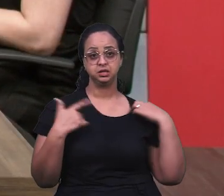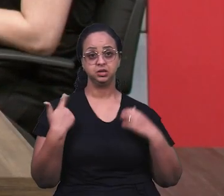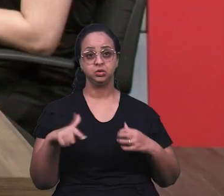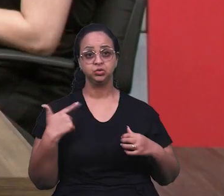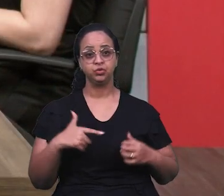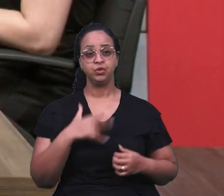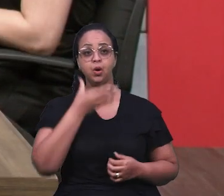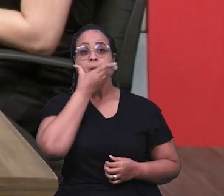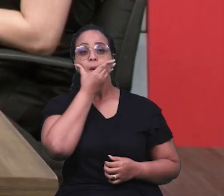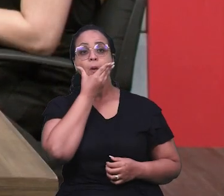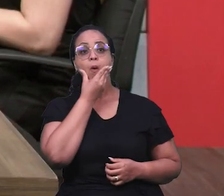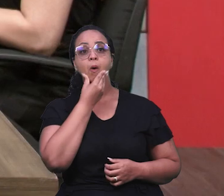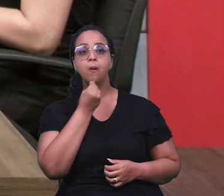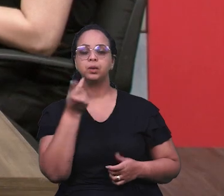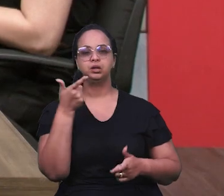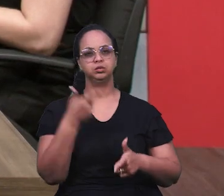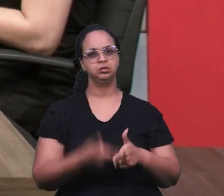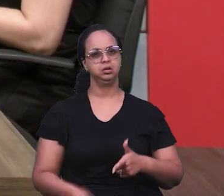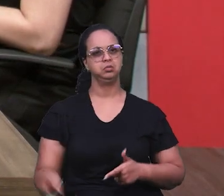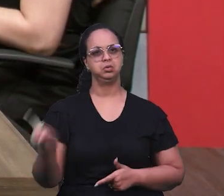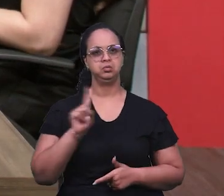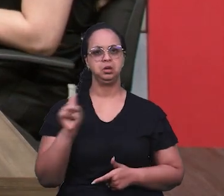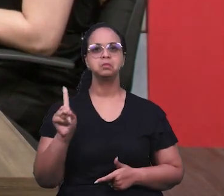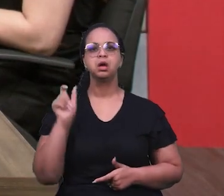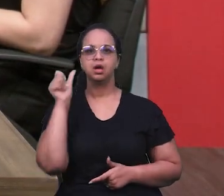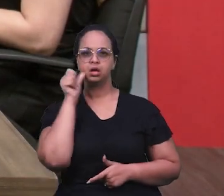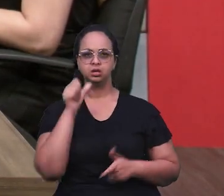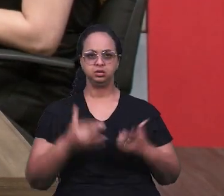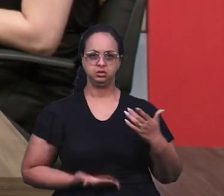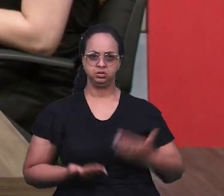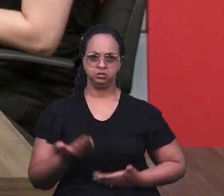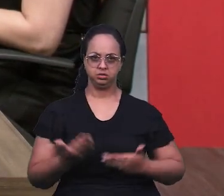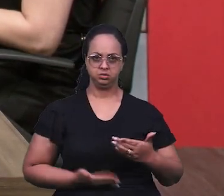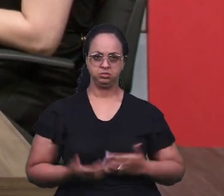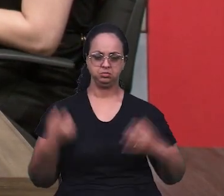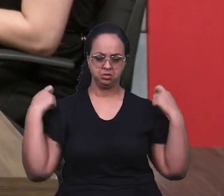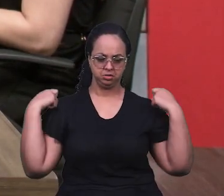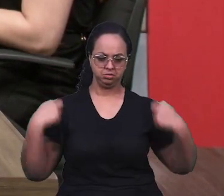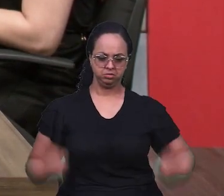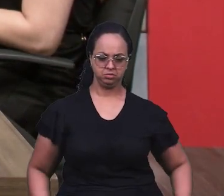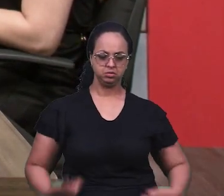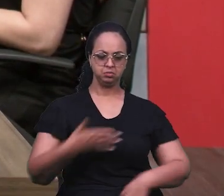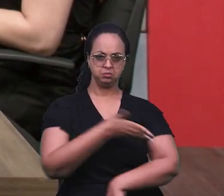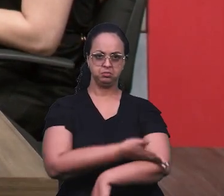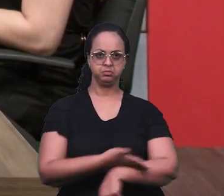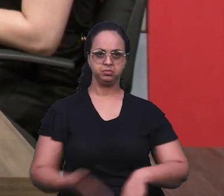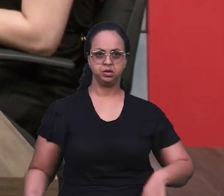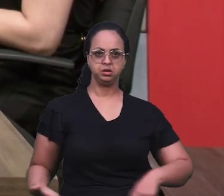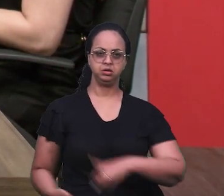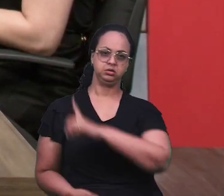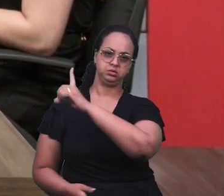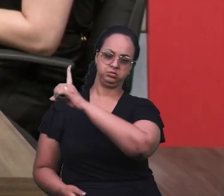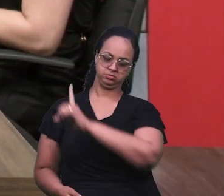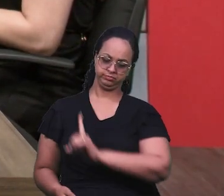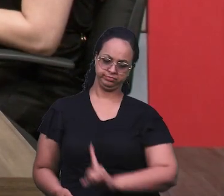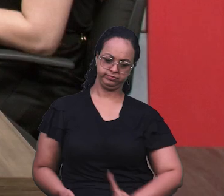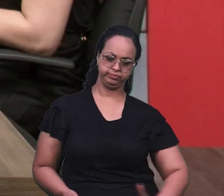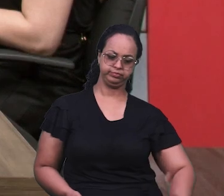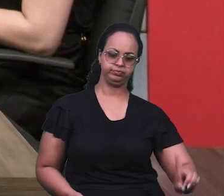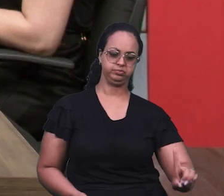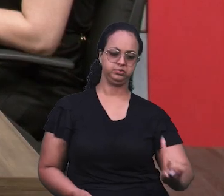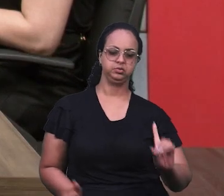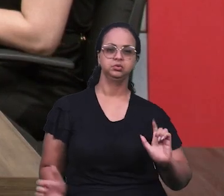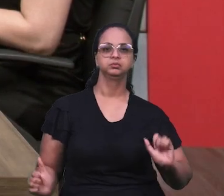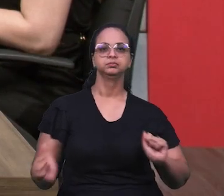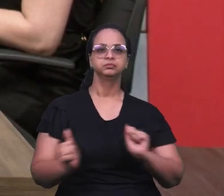intérprete masculino, qual o problema? A irmã vai também colocar uma bata de batismo, só tem intérpretes femininos, não tem problema.